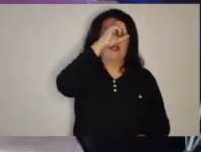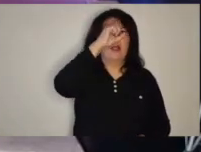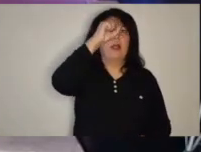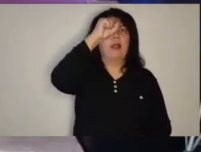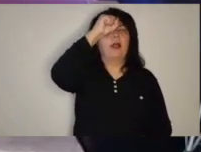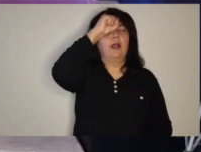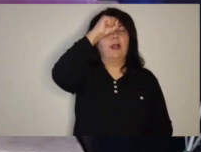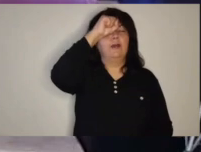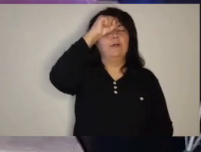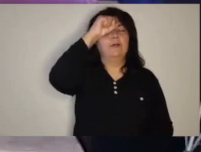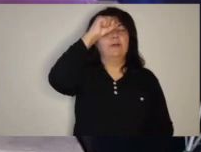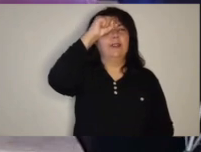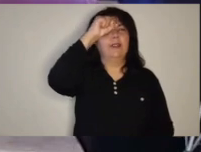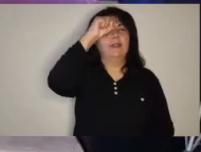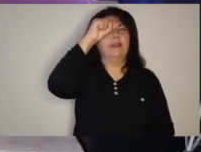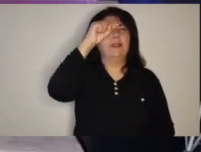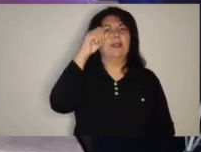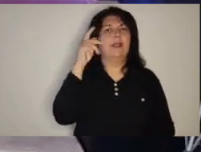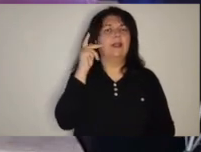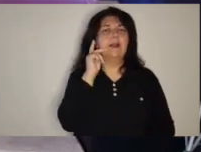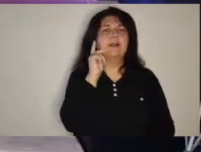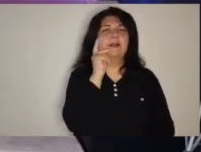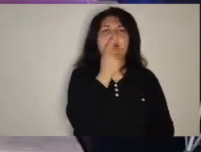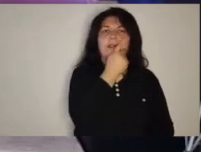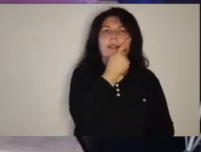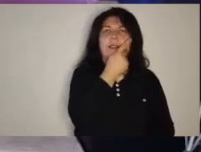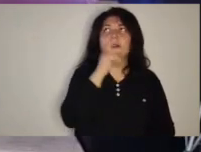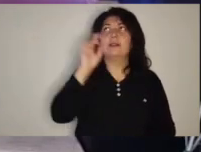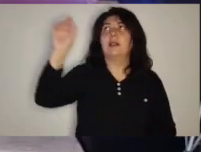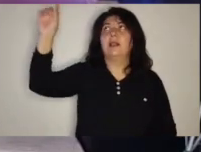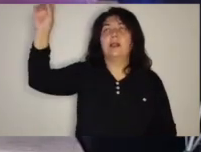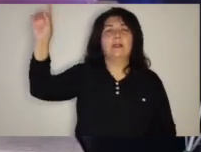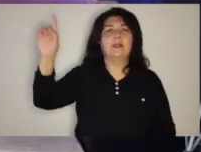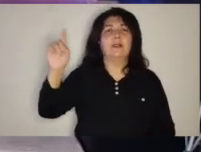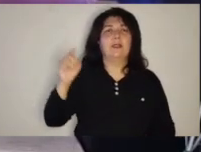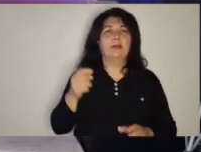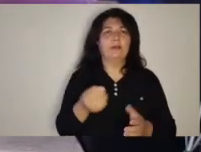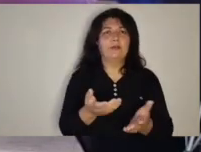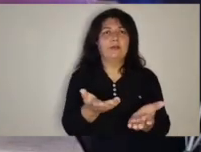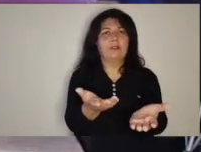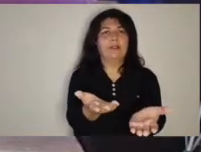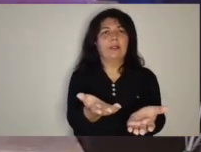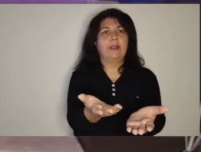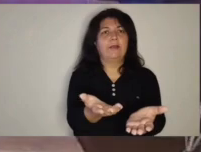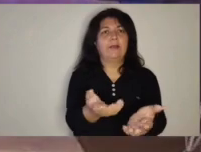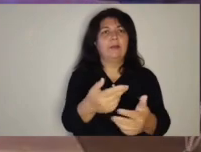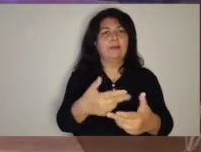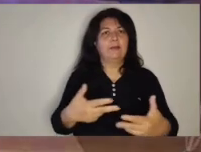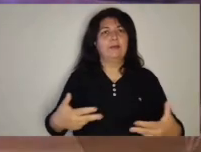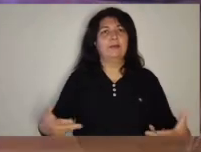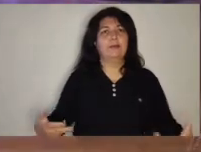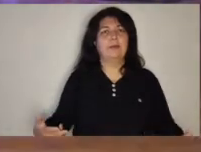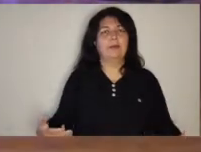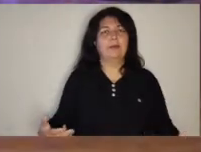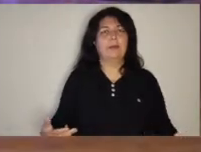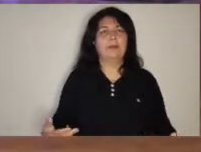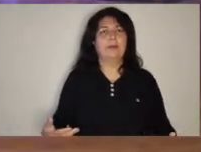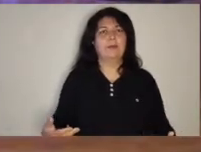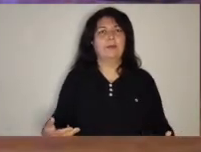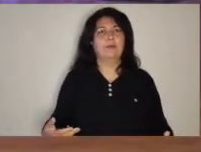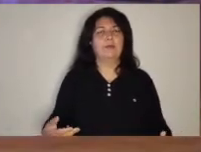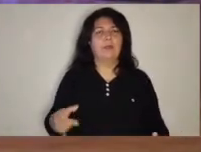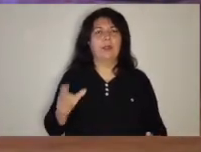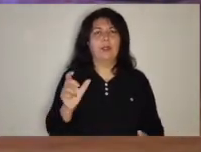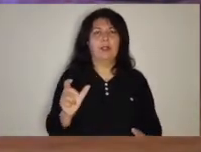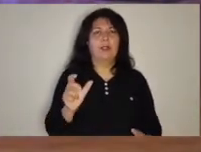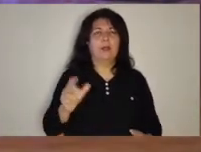eu vou ter que fazer isso, vou ter que fazer. Irmãos, aprenda a desfrutar o que o Senhor te deu hoje. Porque